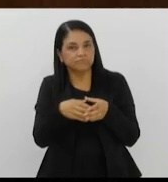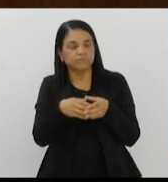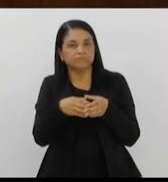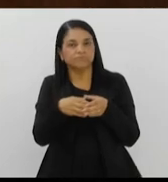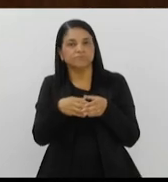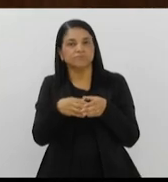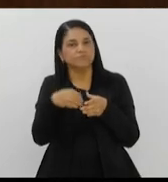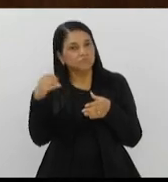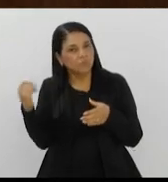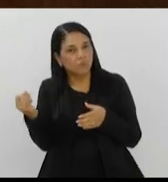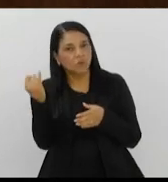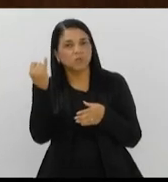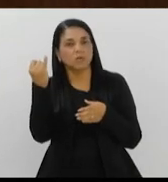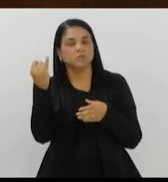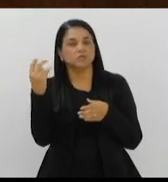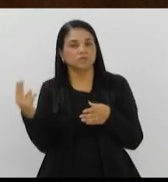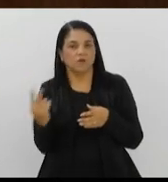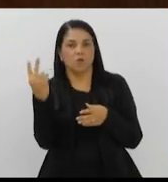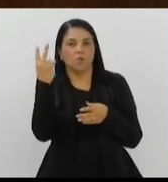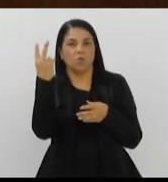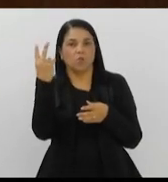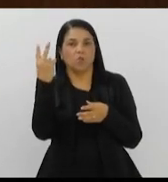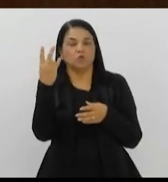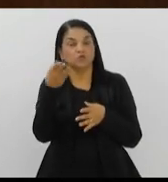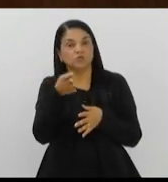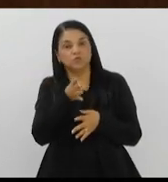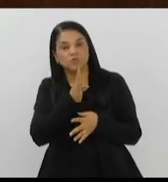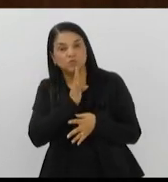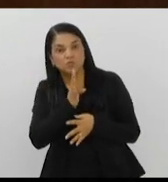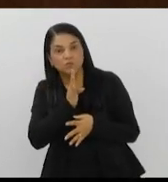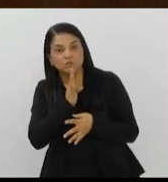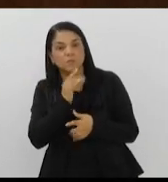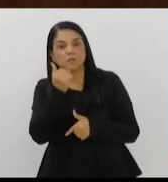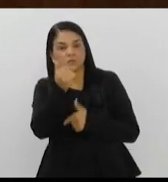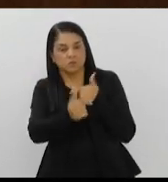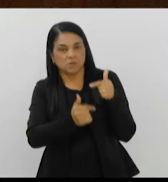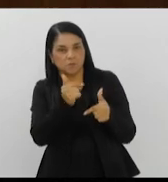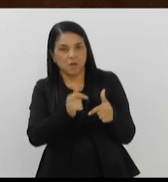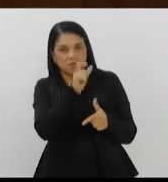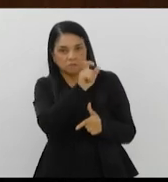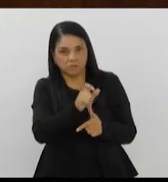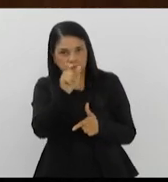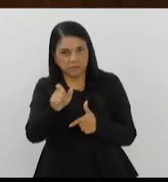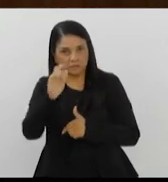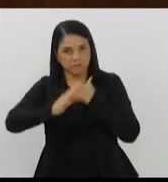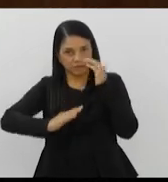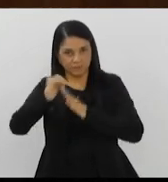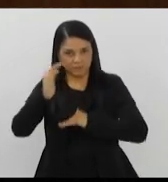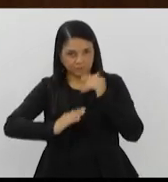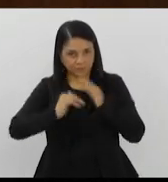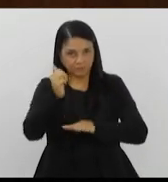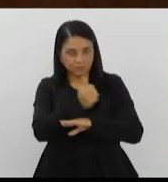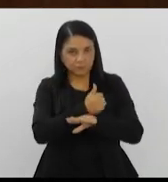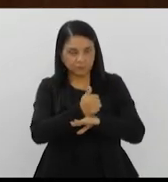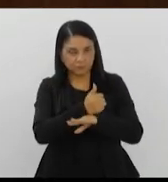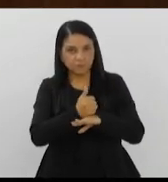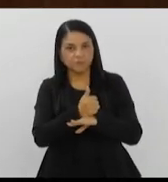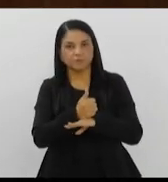de mais potencial, de mais necessidade, de reconhecimento do trabalho desses